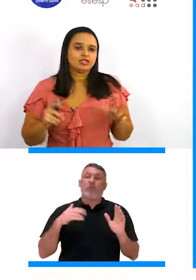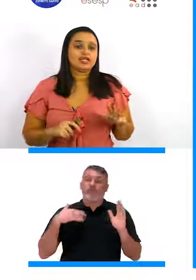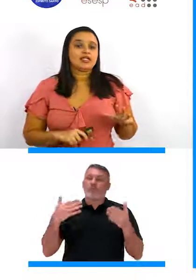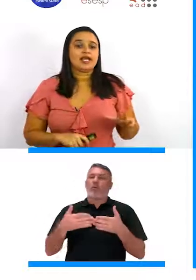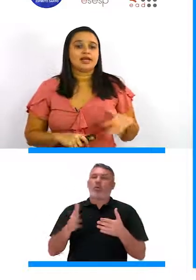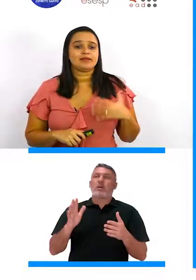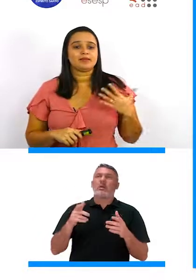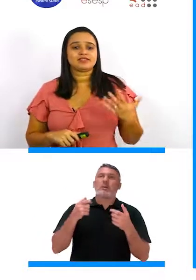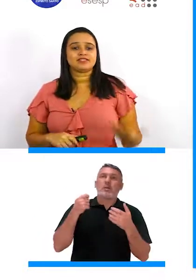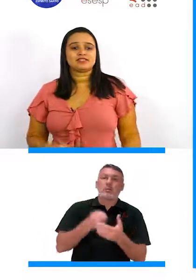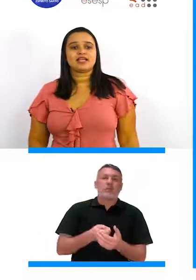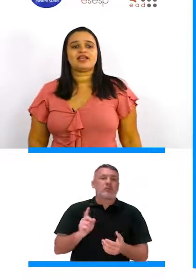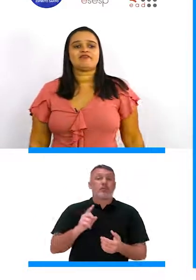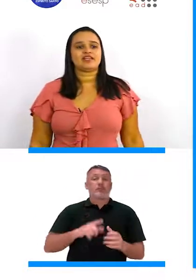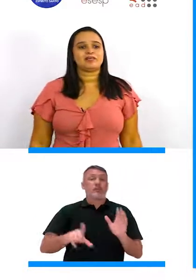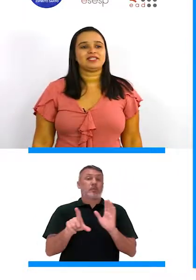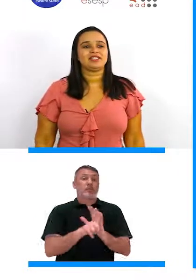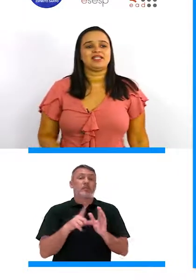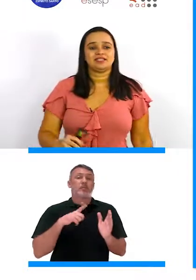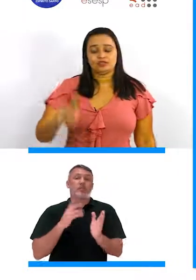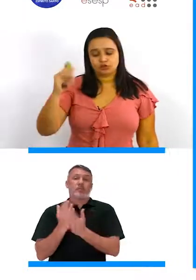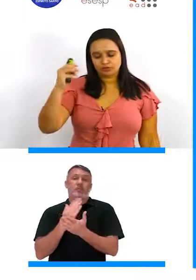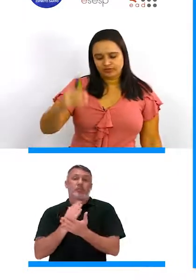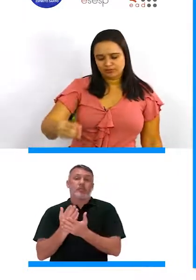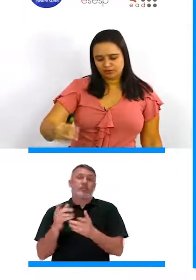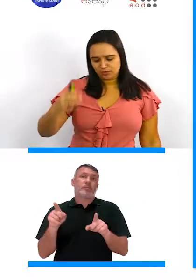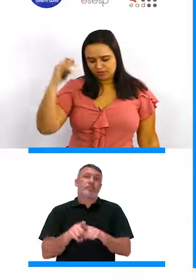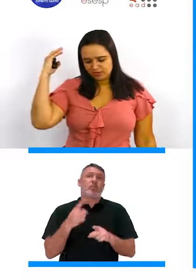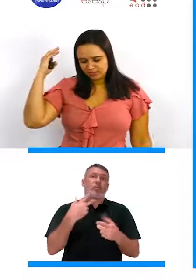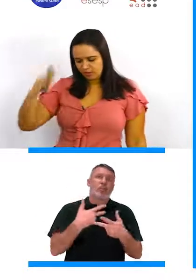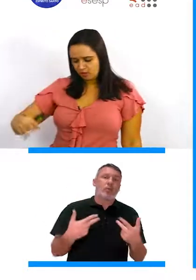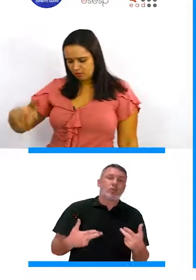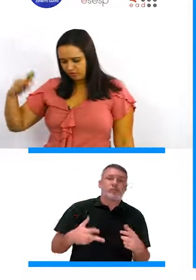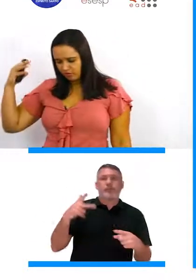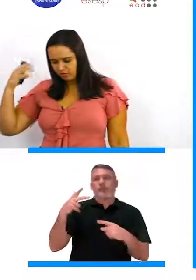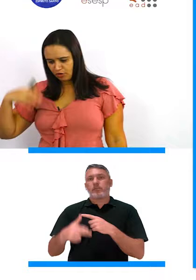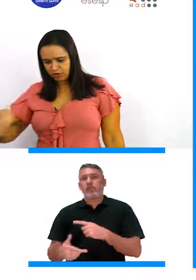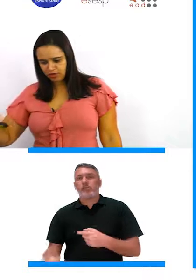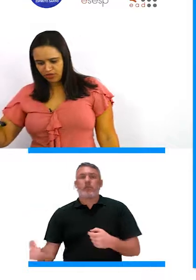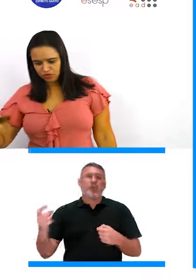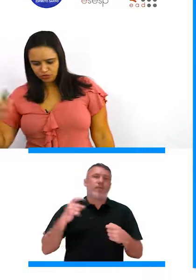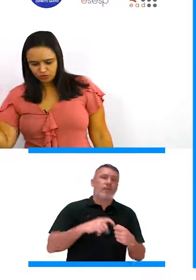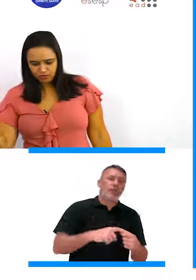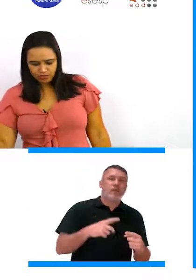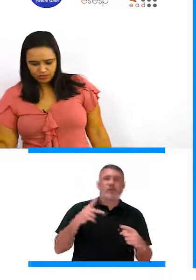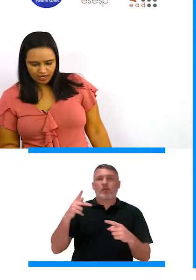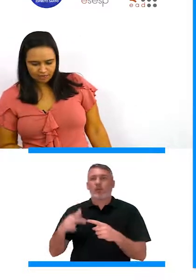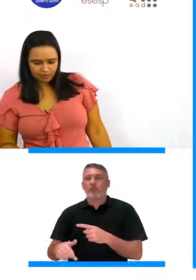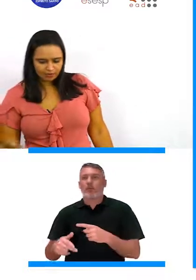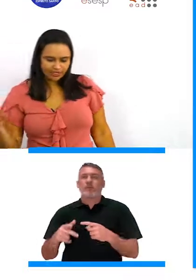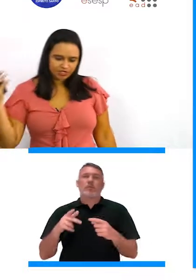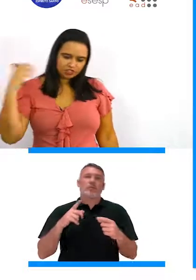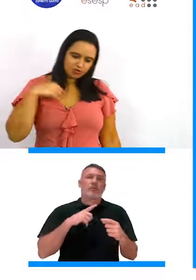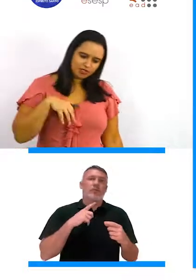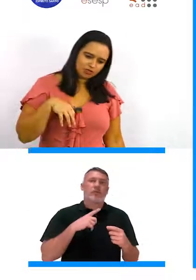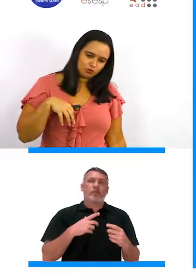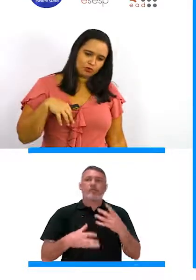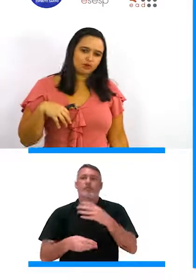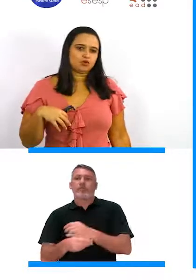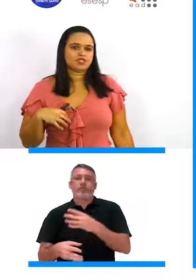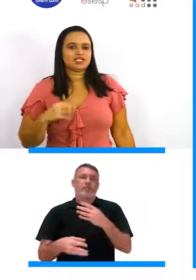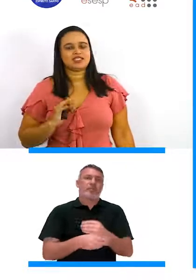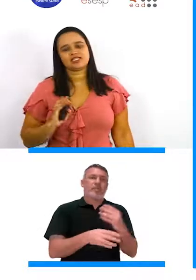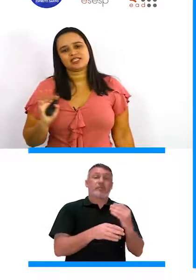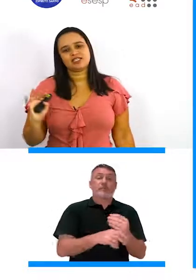falando. Ela é imprecisa e ela é fragmentada. Eu estou falando uma coisa, eu interrompo, volto no assunto, abro uma brecha, comento